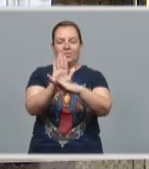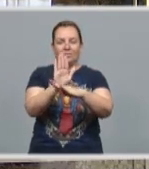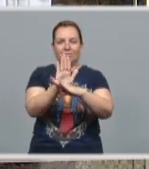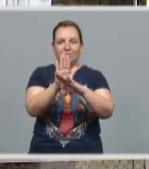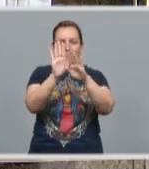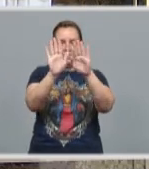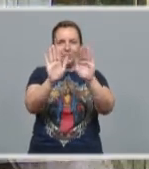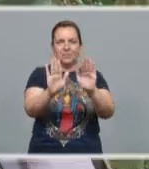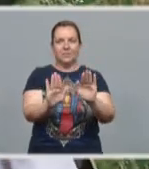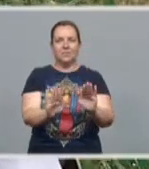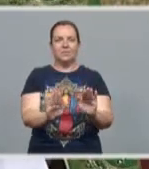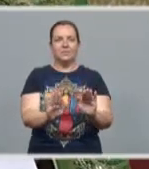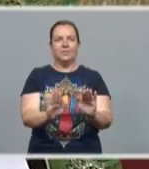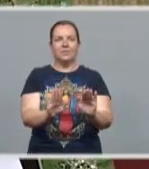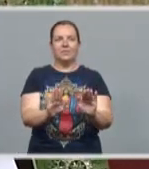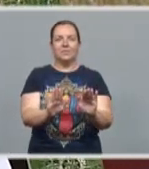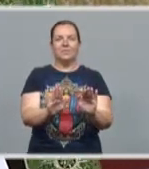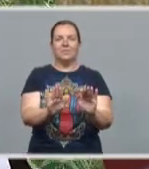guarde,